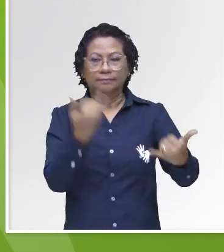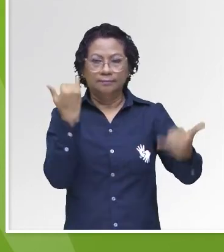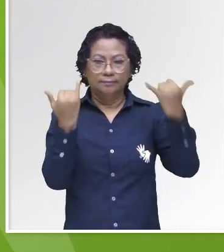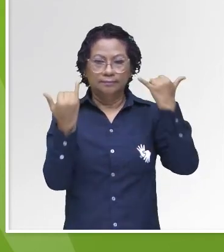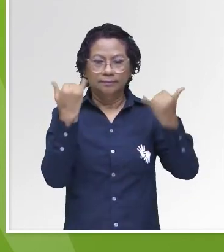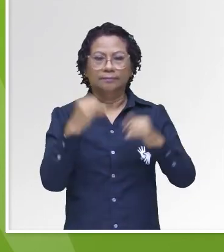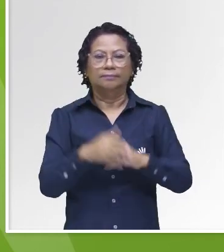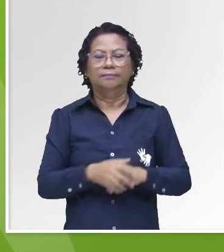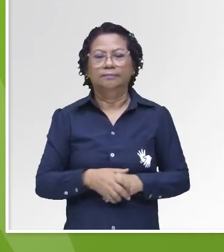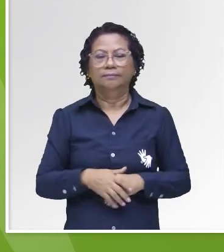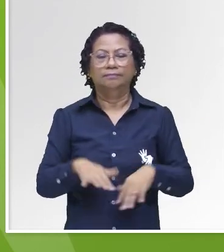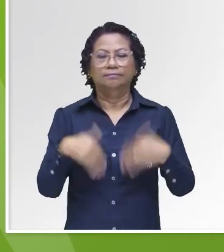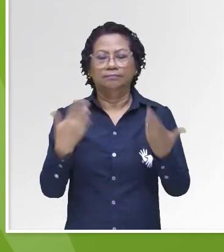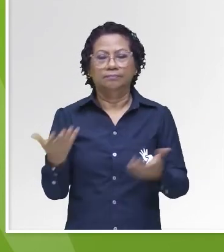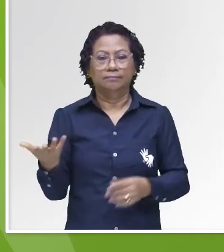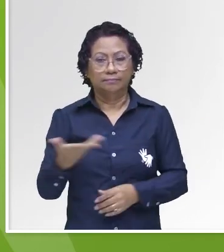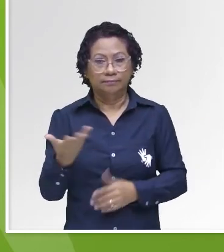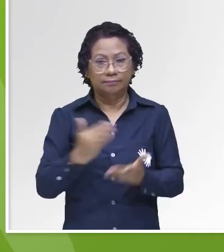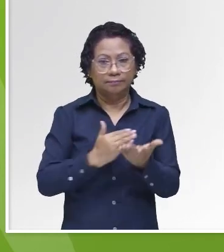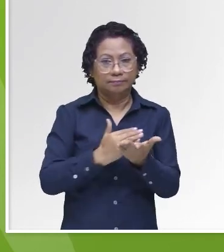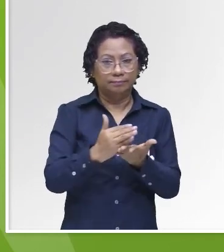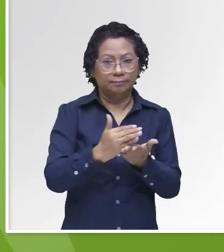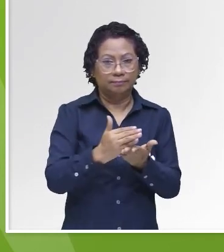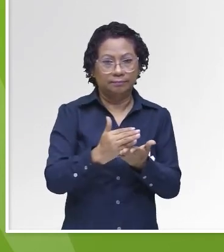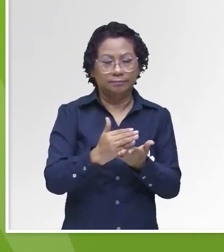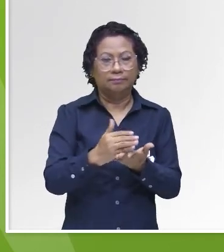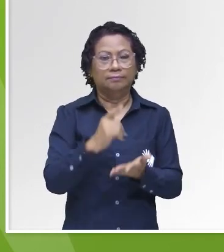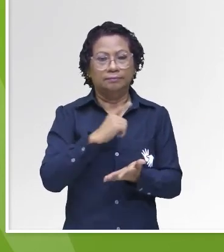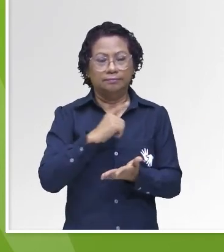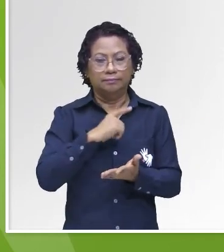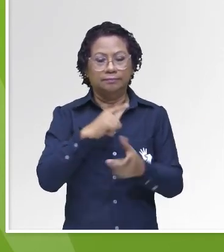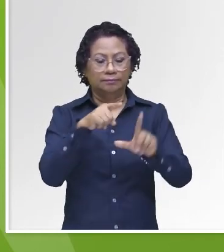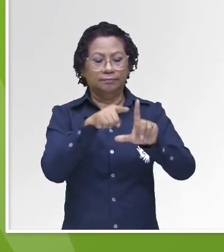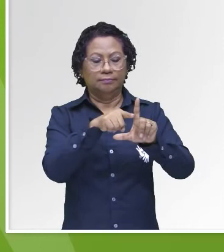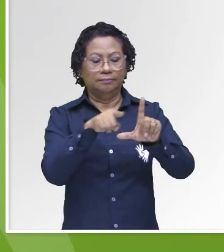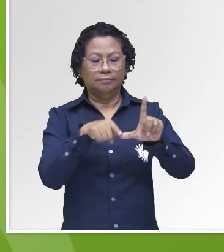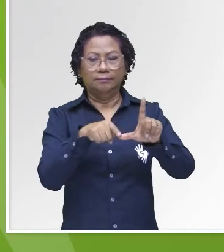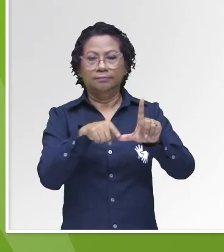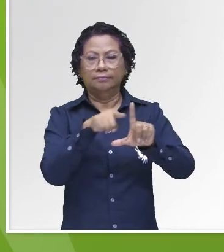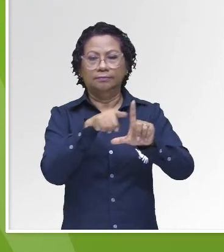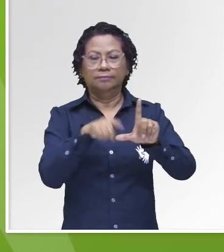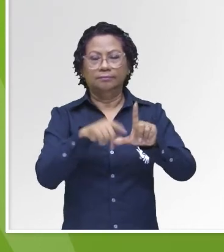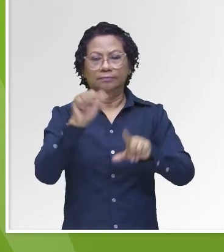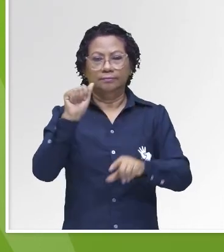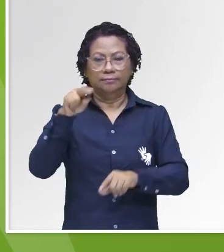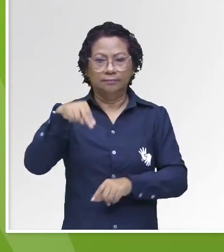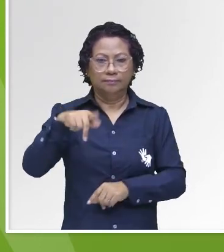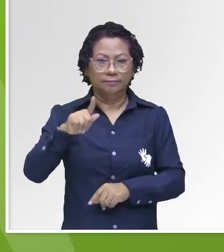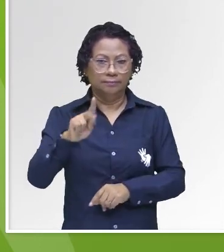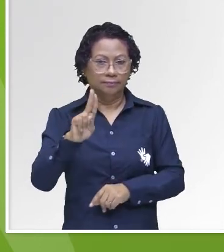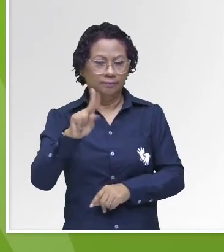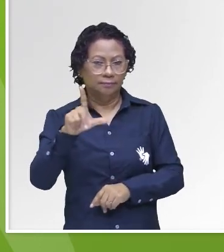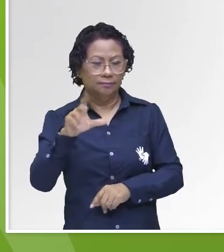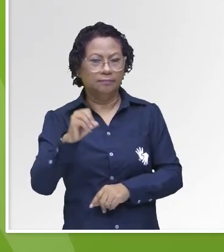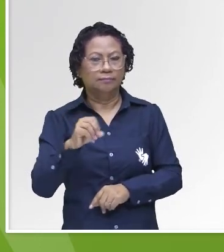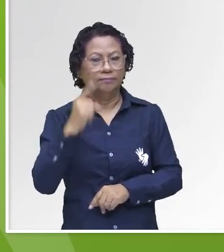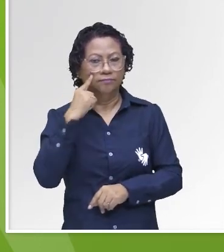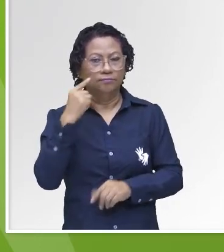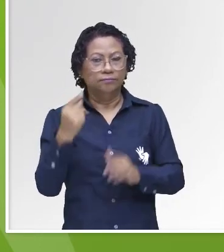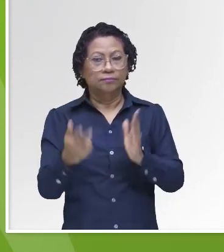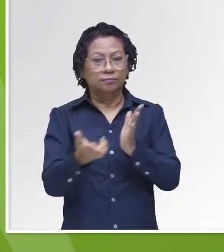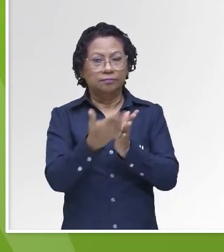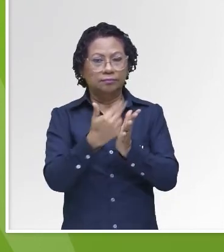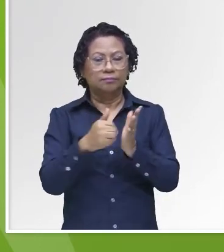Bom, a velocidade inicial, ela forma um ângulo com o eixo horizontal. Vou desenhar aqui rapidinho como ficaria,